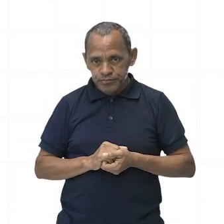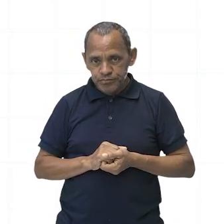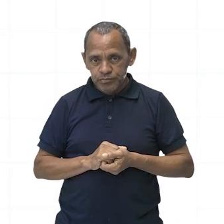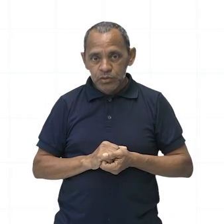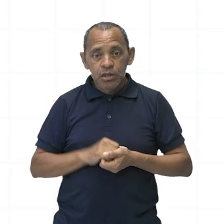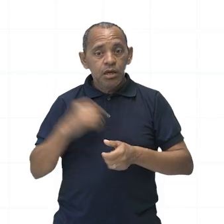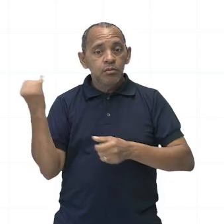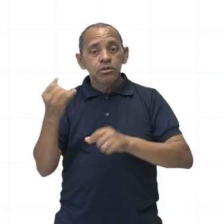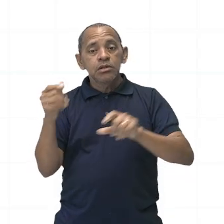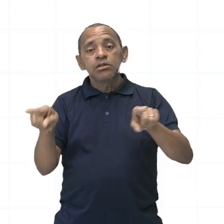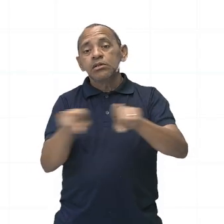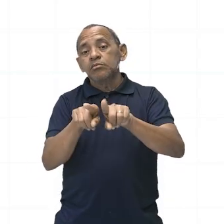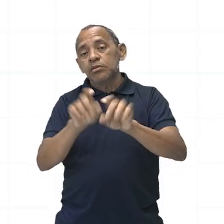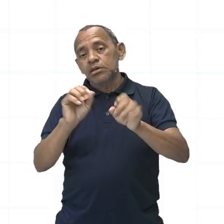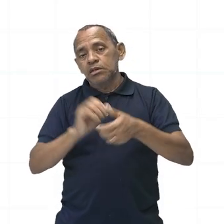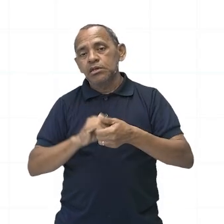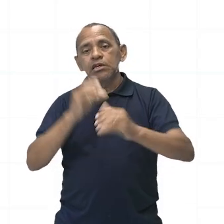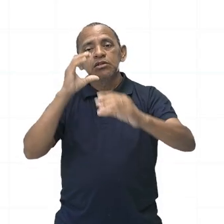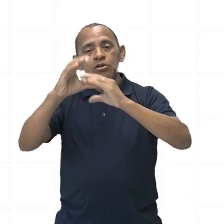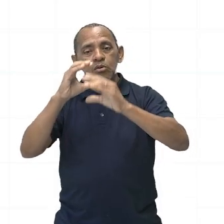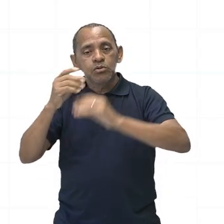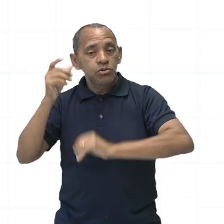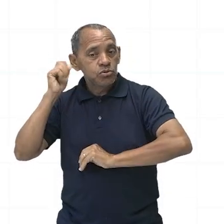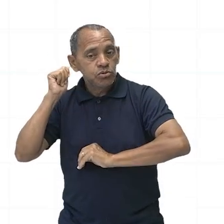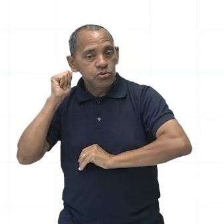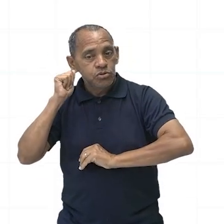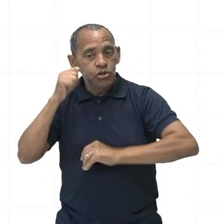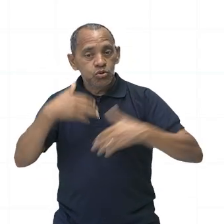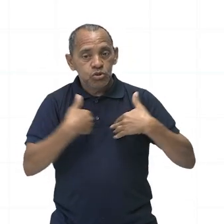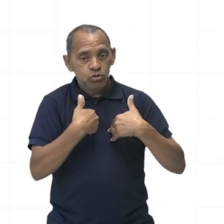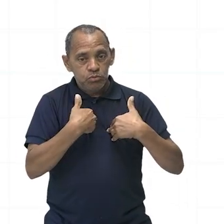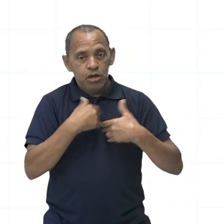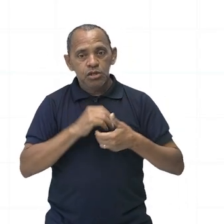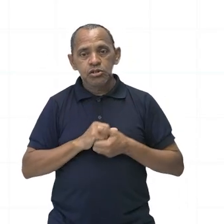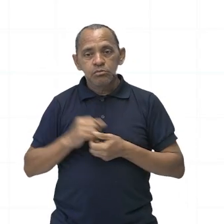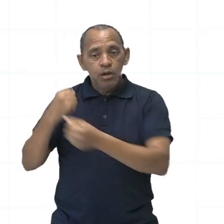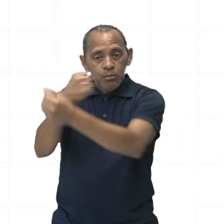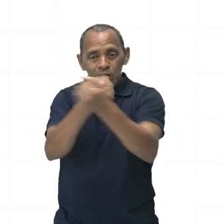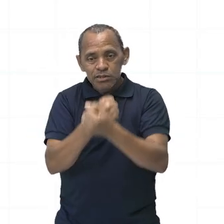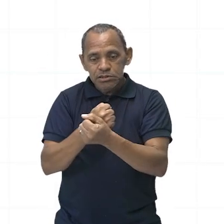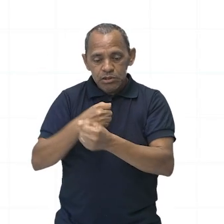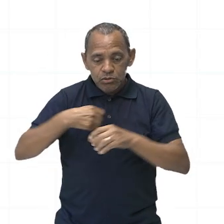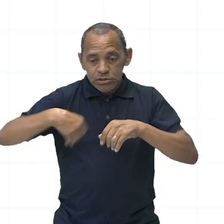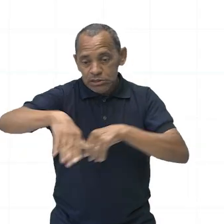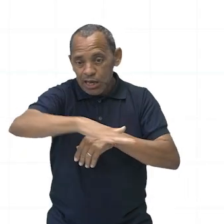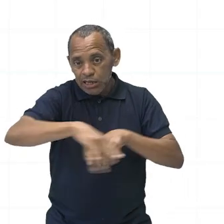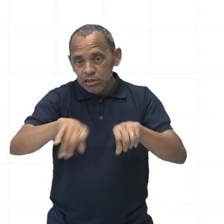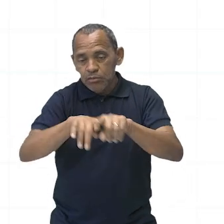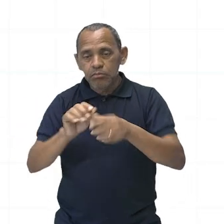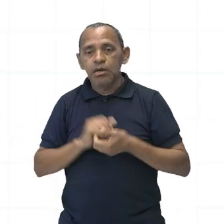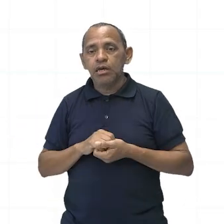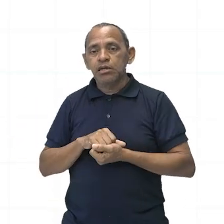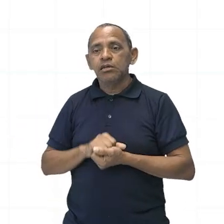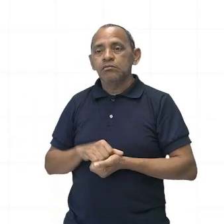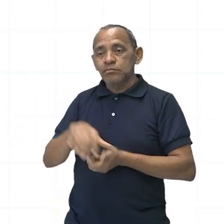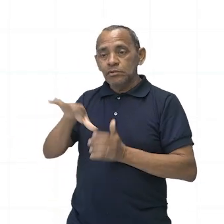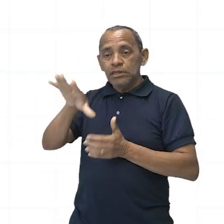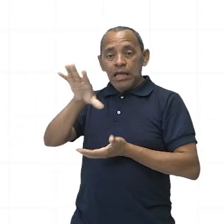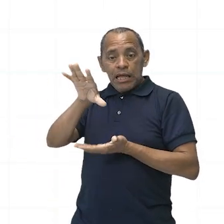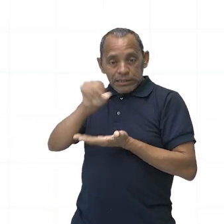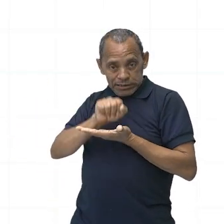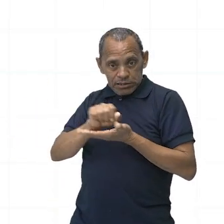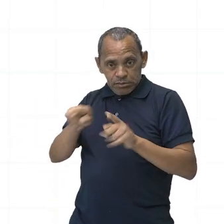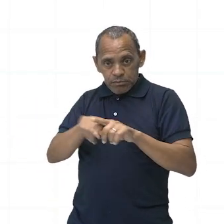É importante essa comunicação sonora entre os animais para a defesa de território, atração de parceiros, aviso